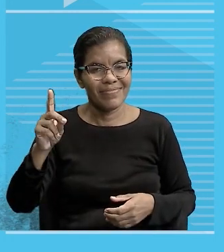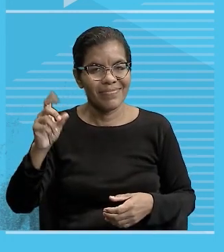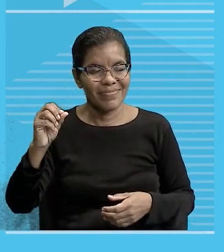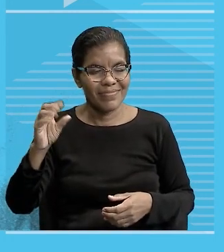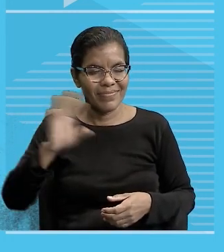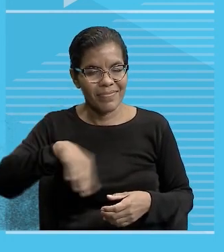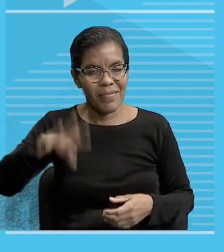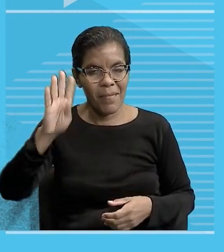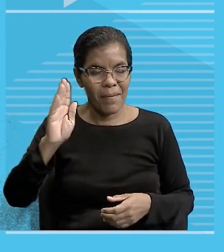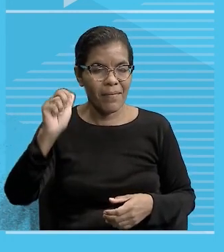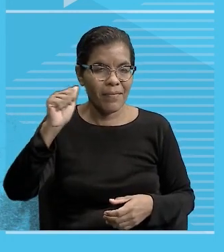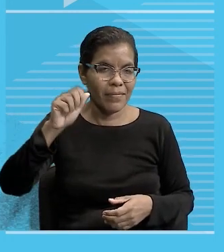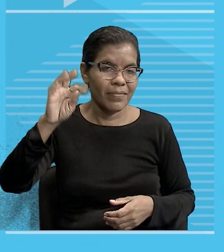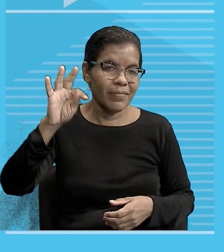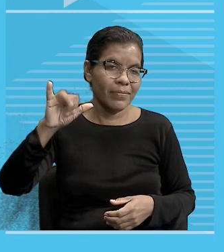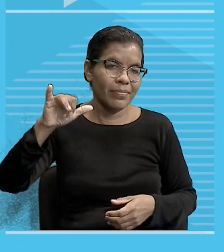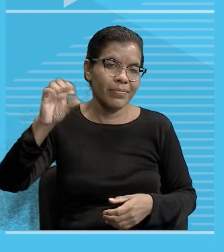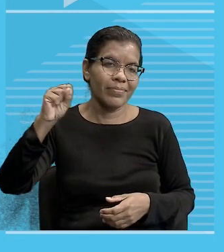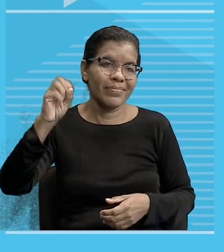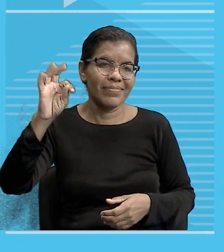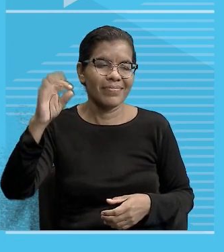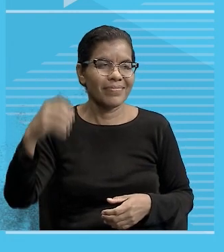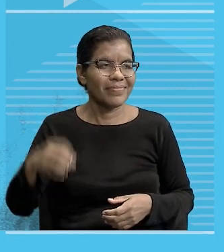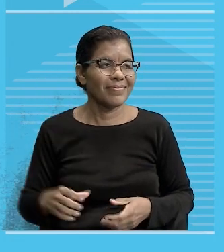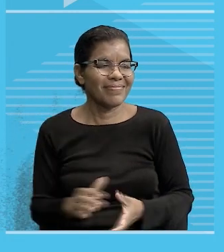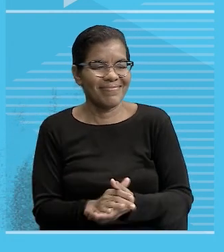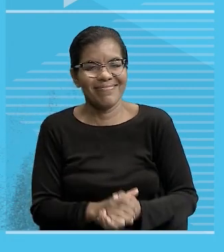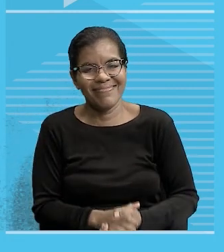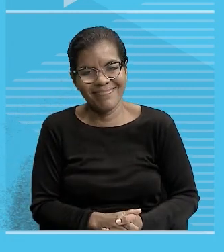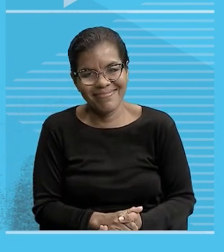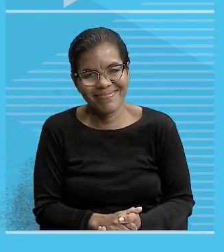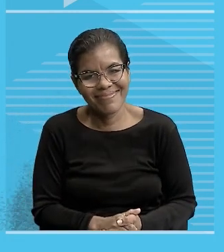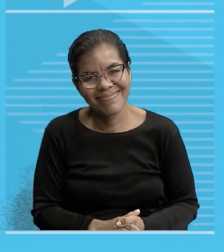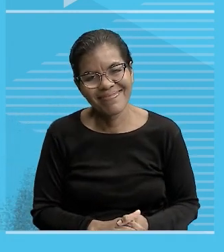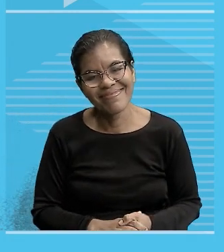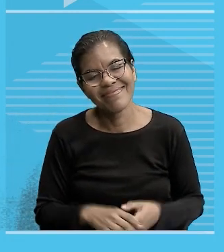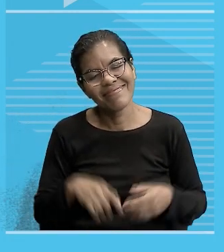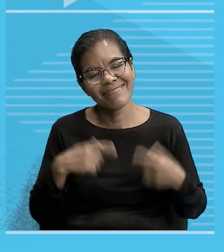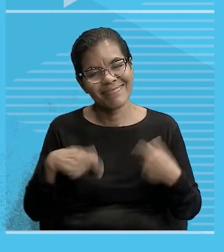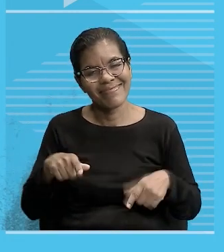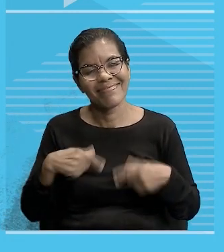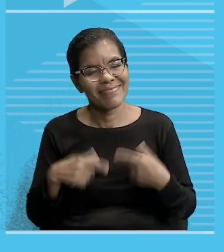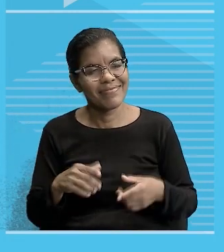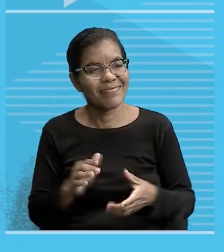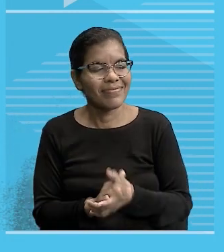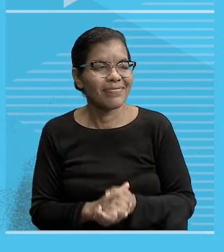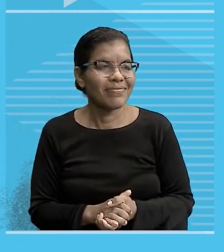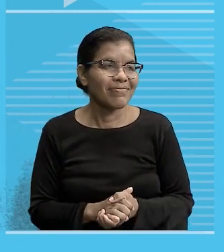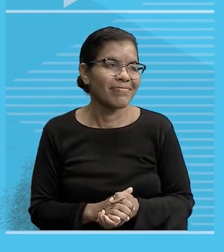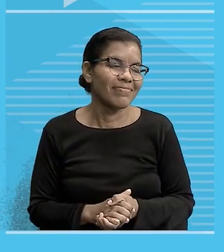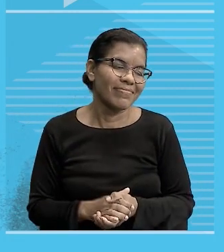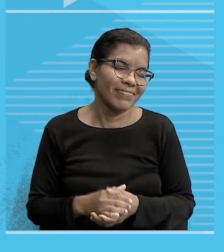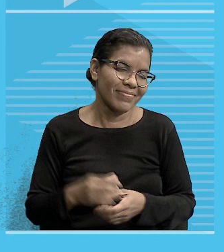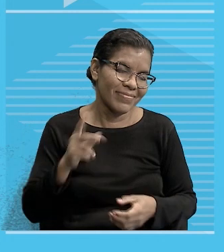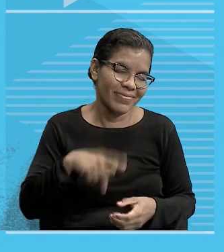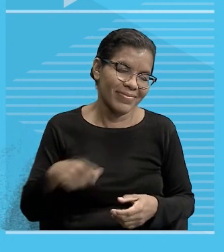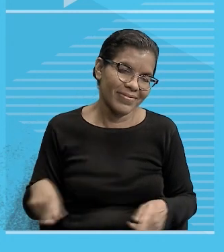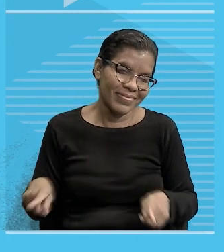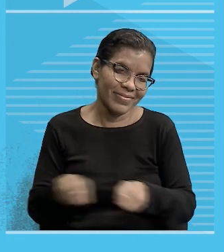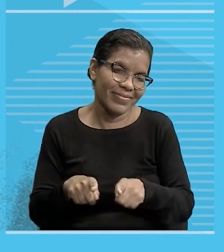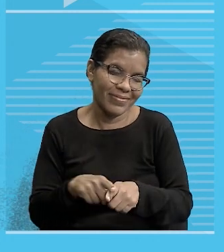certo princesa não sei o que aquela música do Amado Batista que o Rafael gostamos